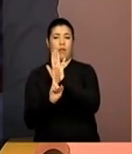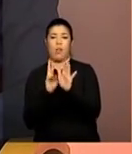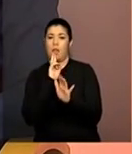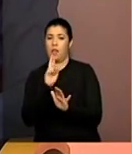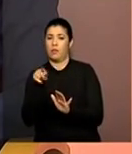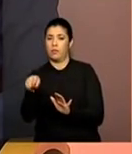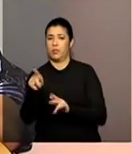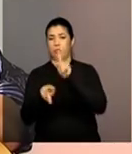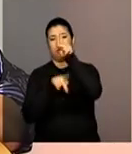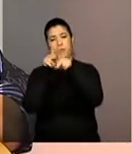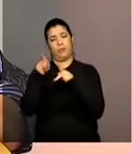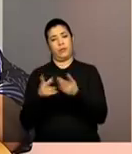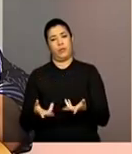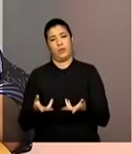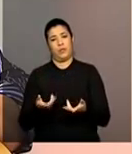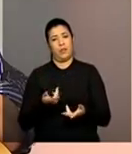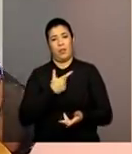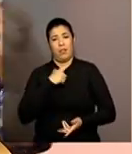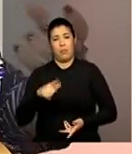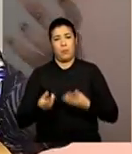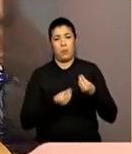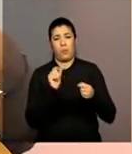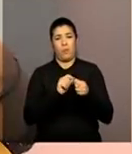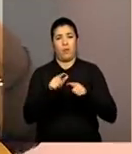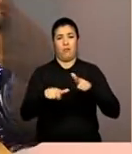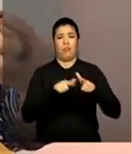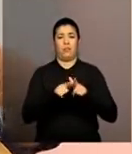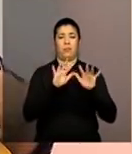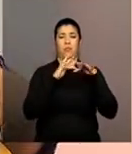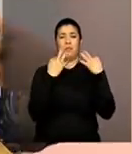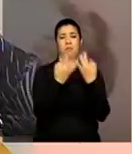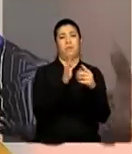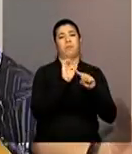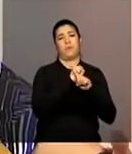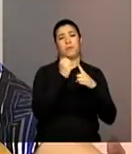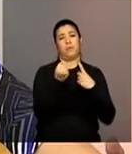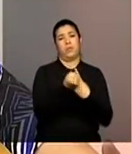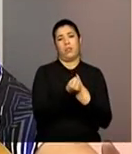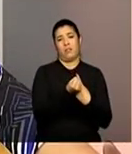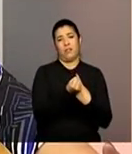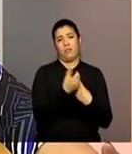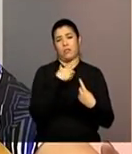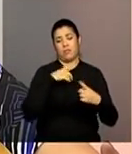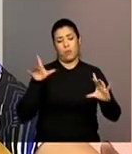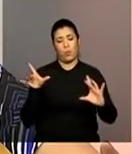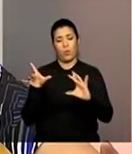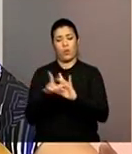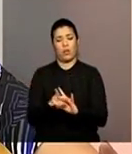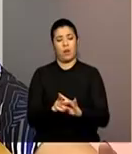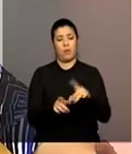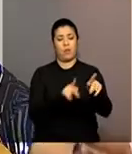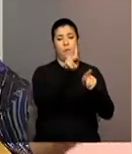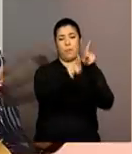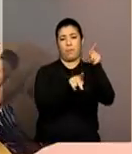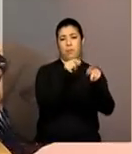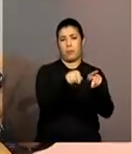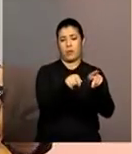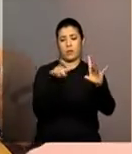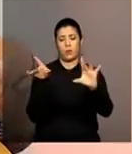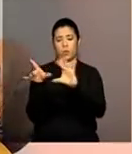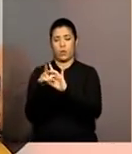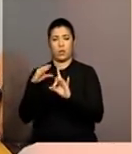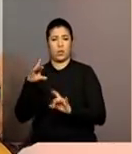trabalho social com famílias sem o vínculo entre a equipe e a população que é atendida